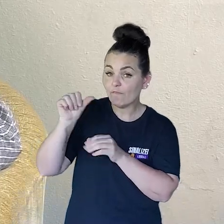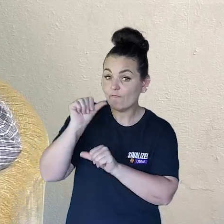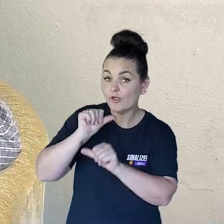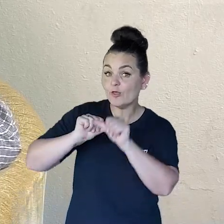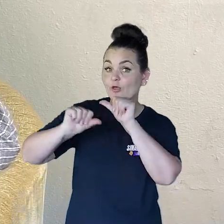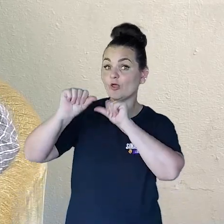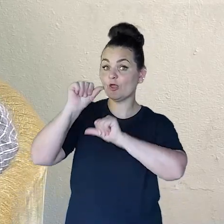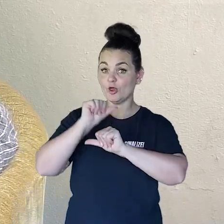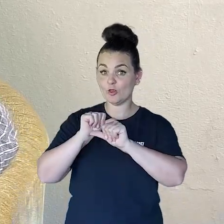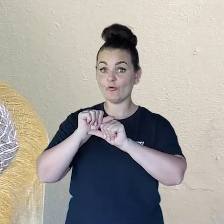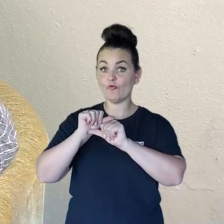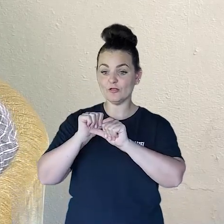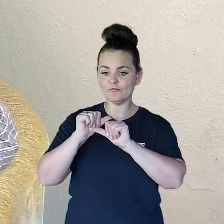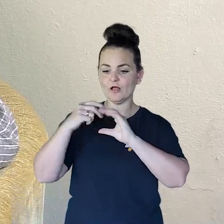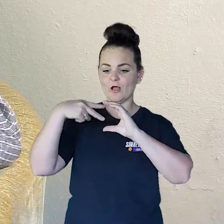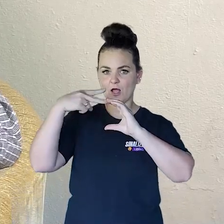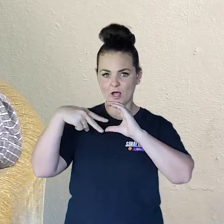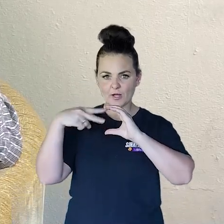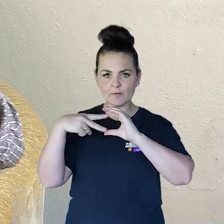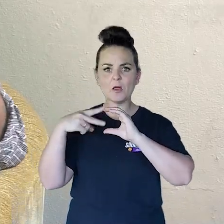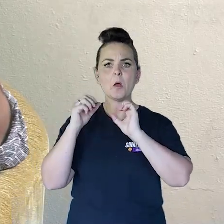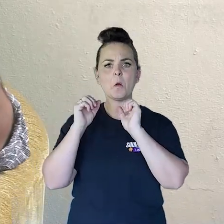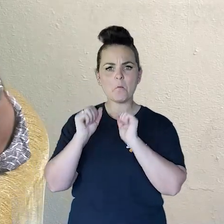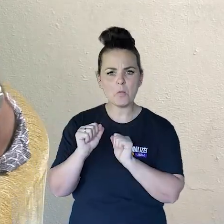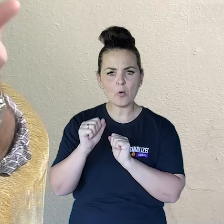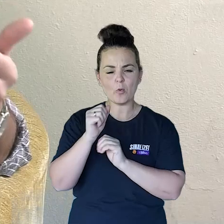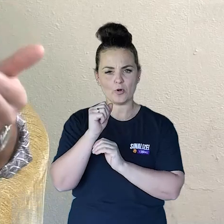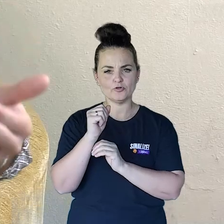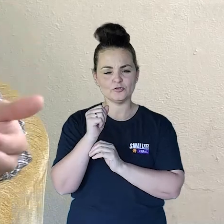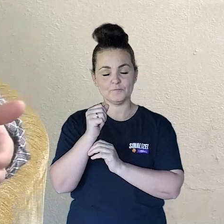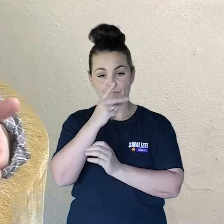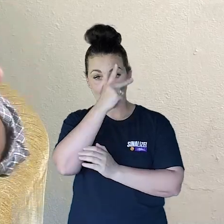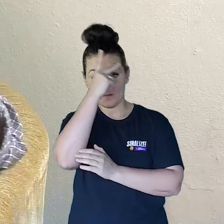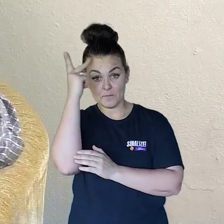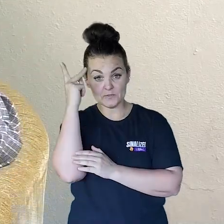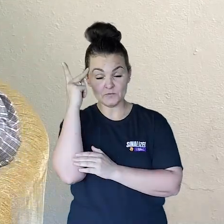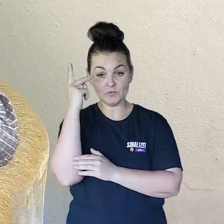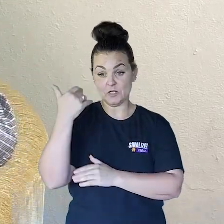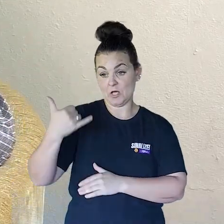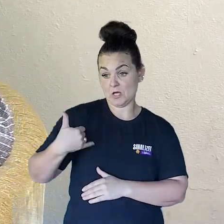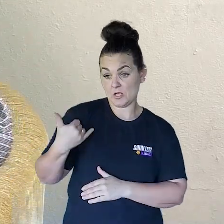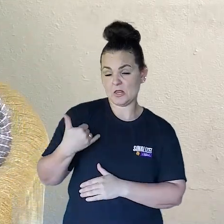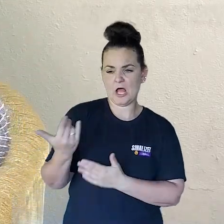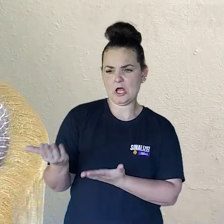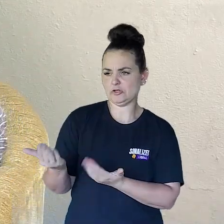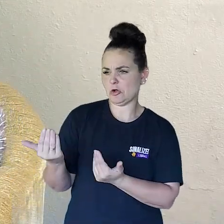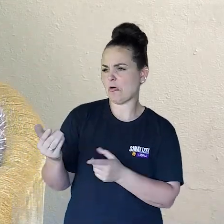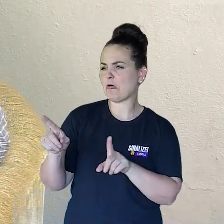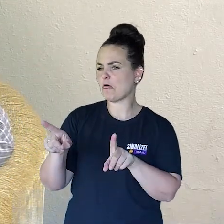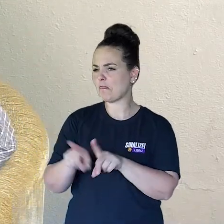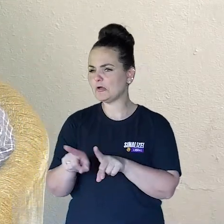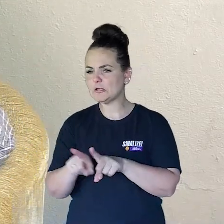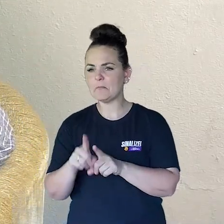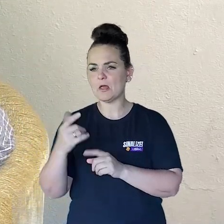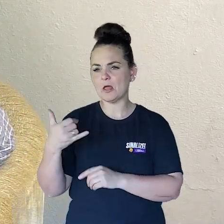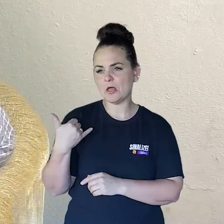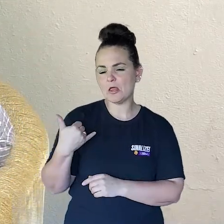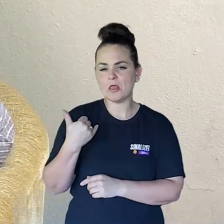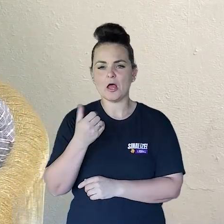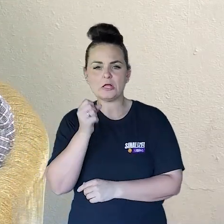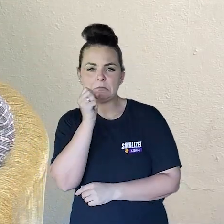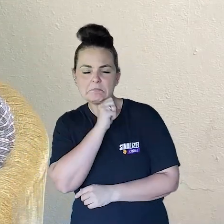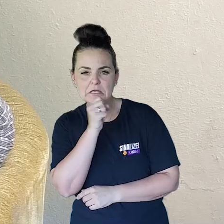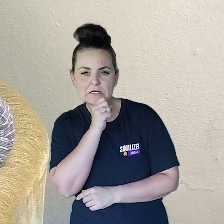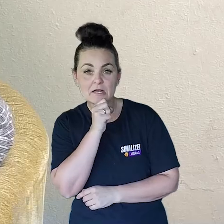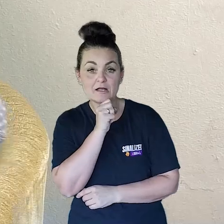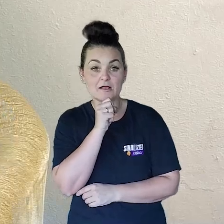renovando a Câmara, seja com pessoas com mais idade, seja com pessoas com menos idade, mas